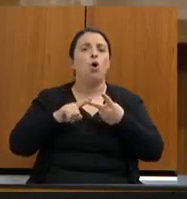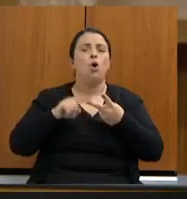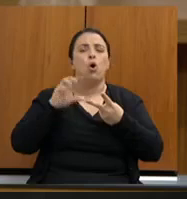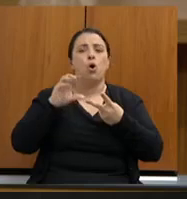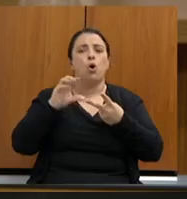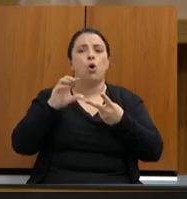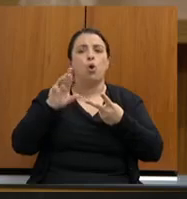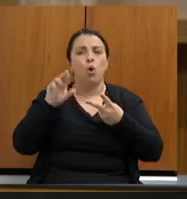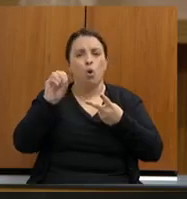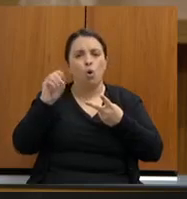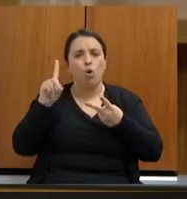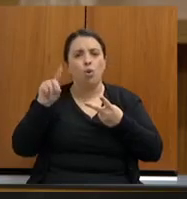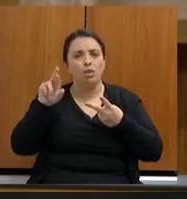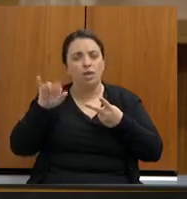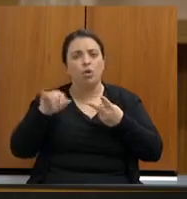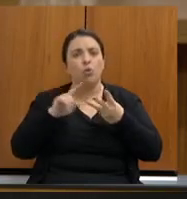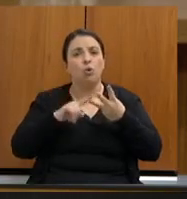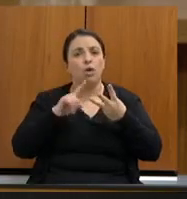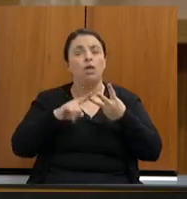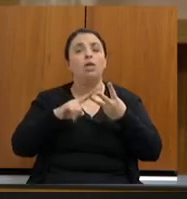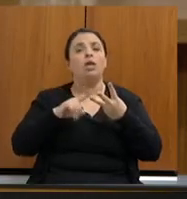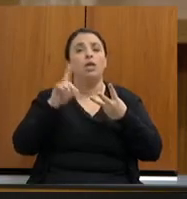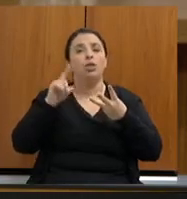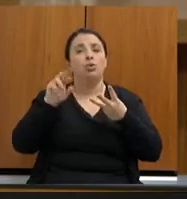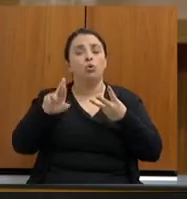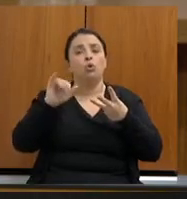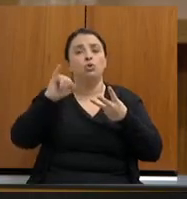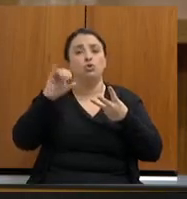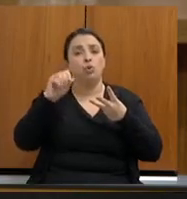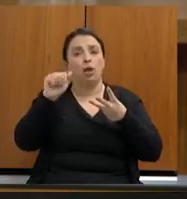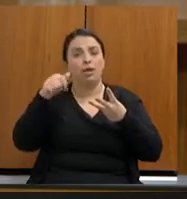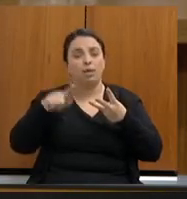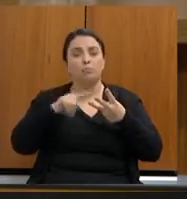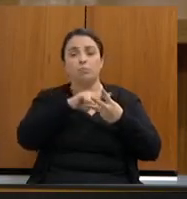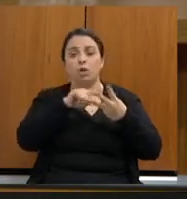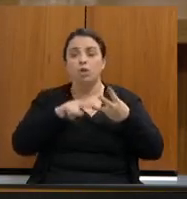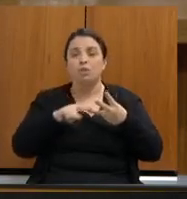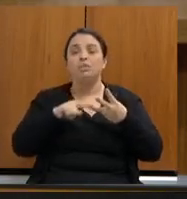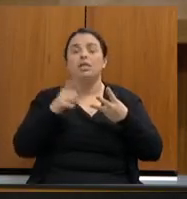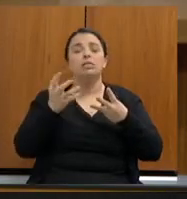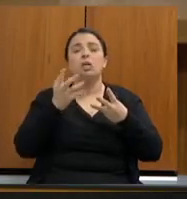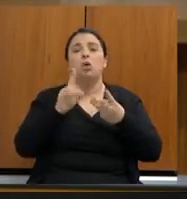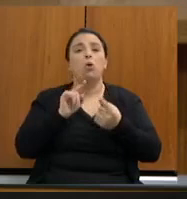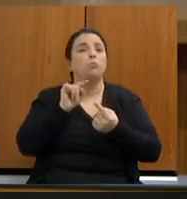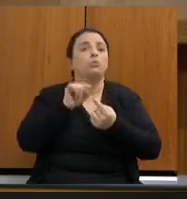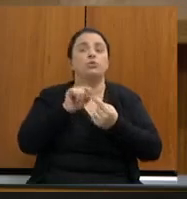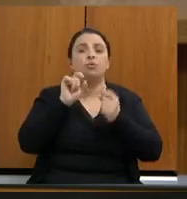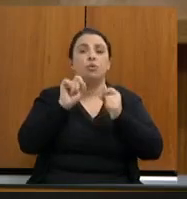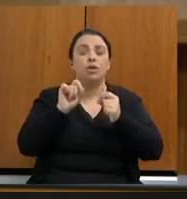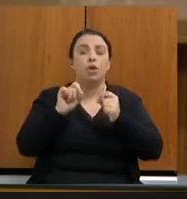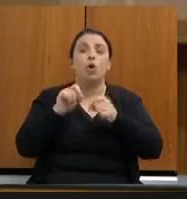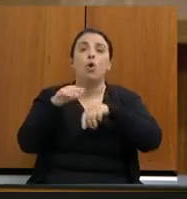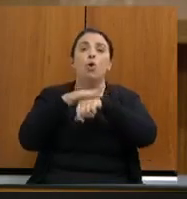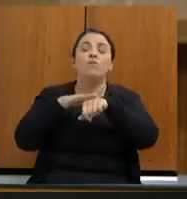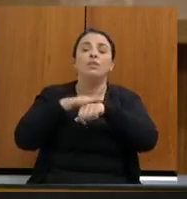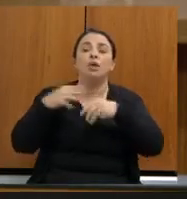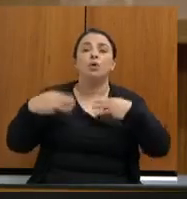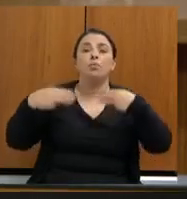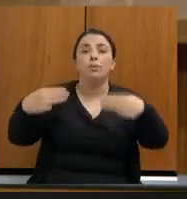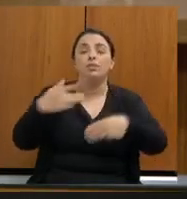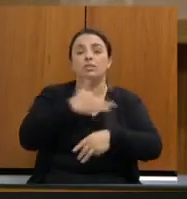objetivo de junto ao ministro da saúde aquela época o general Eduardo plazuelo